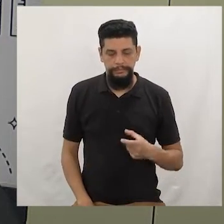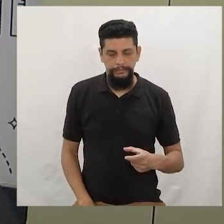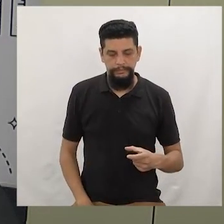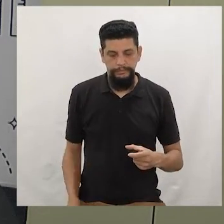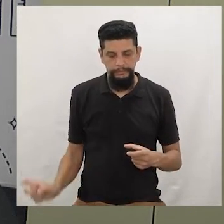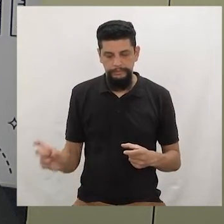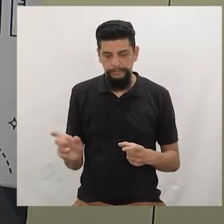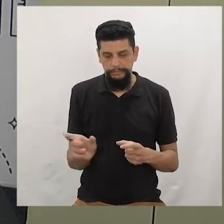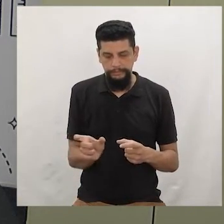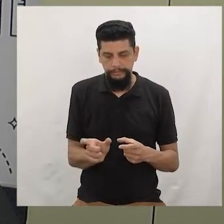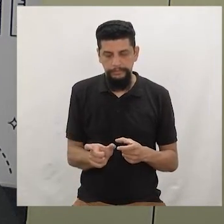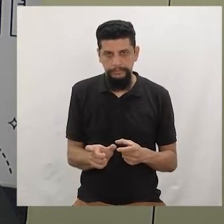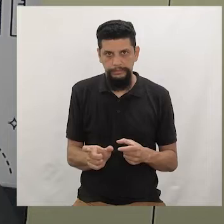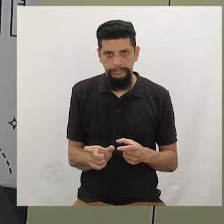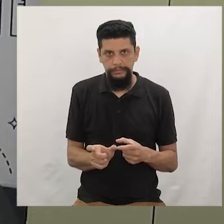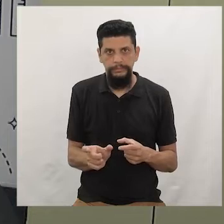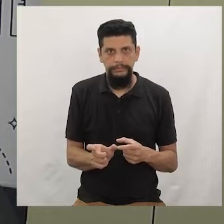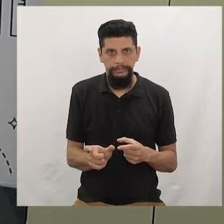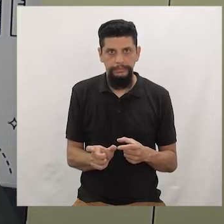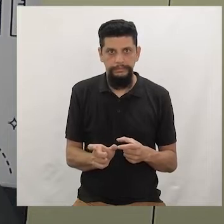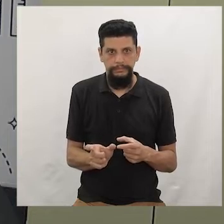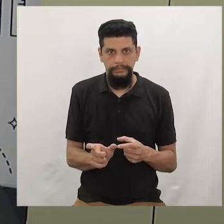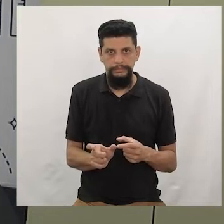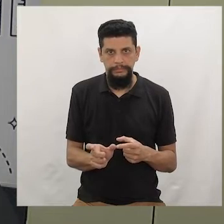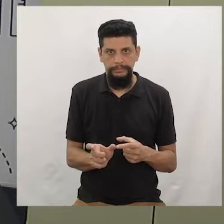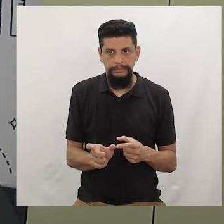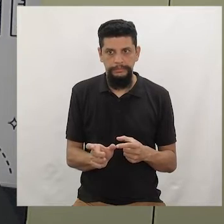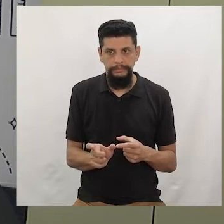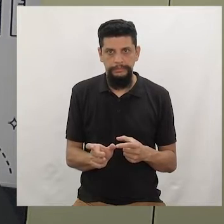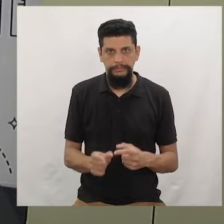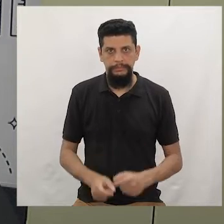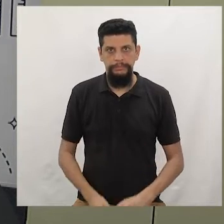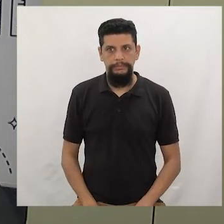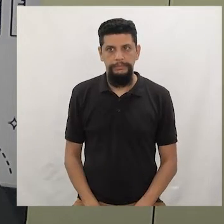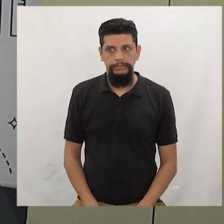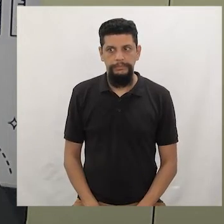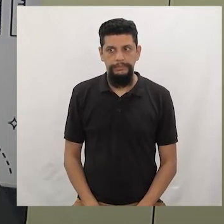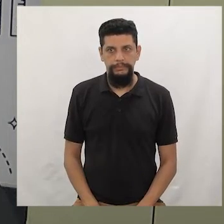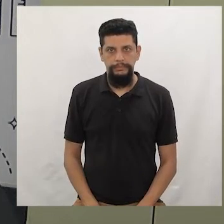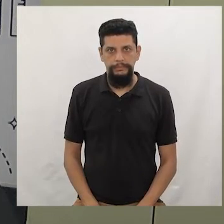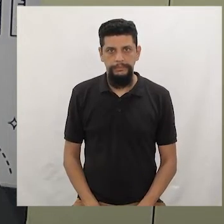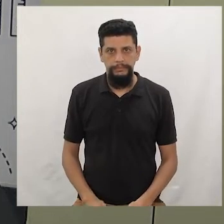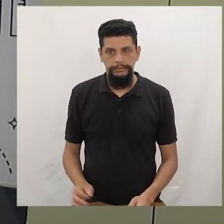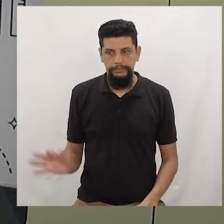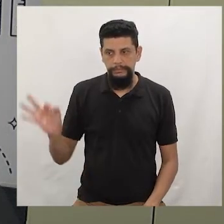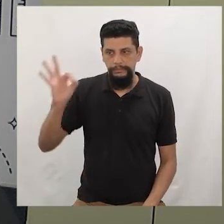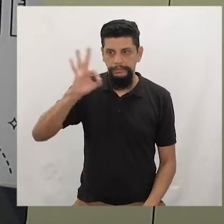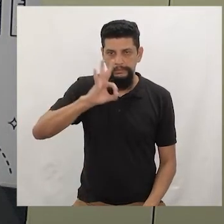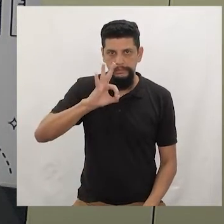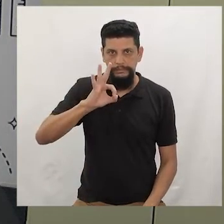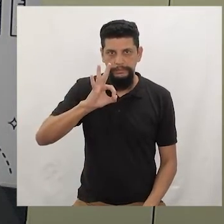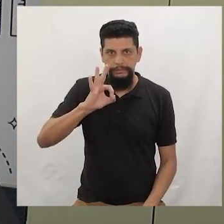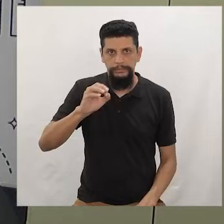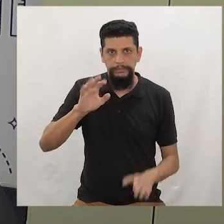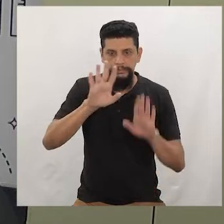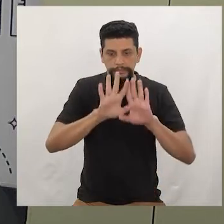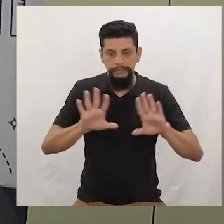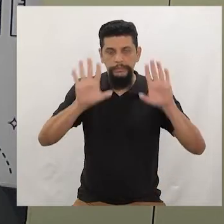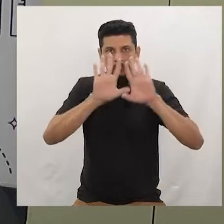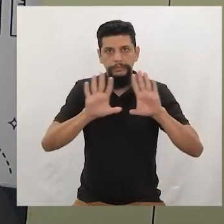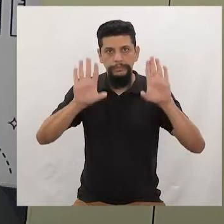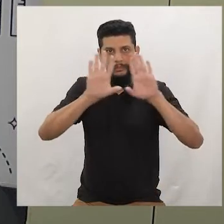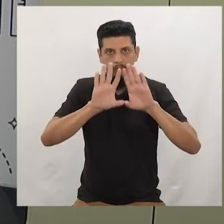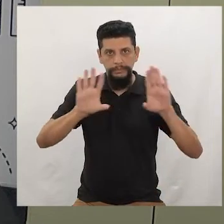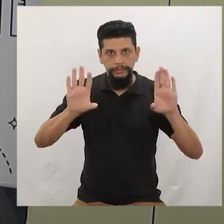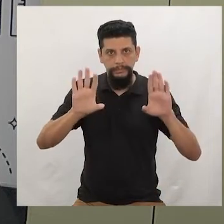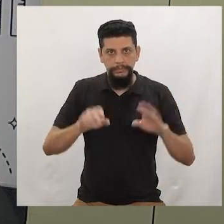parzinho aqui, junto com o sol e a nuvem.